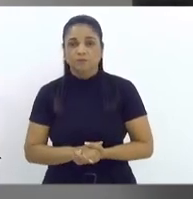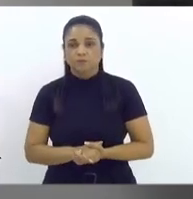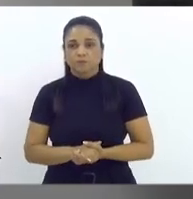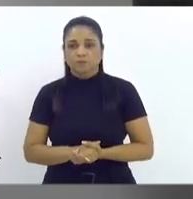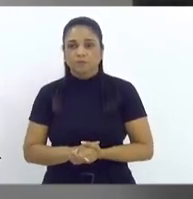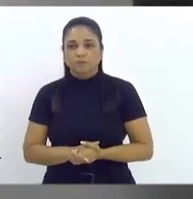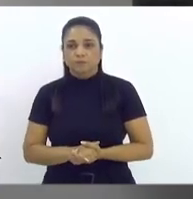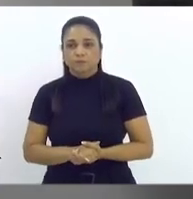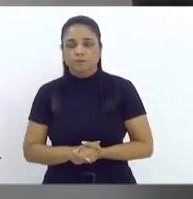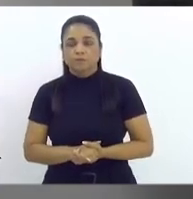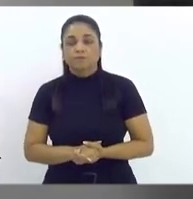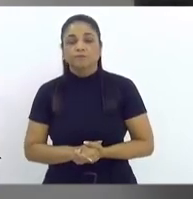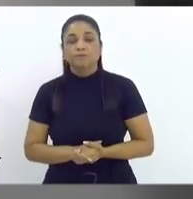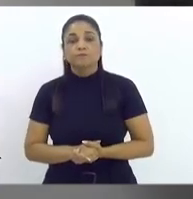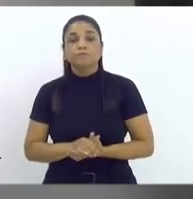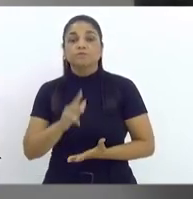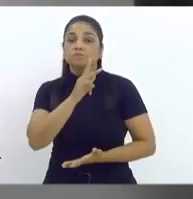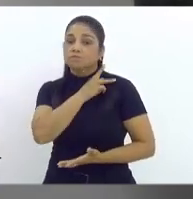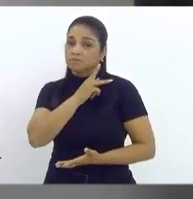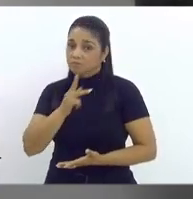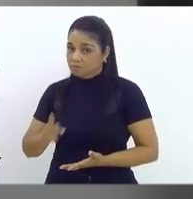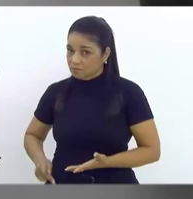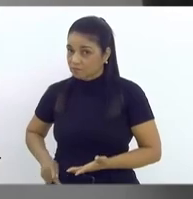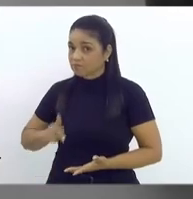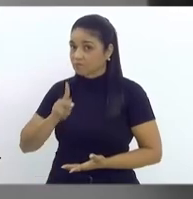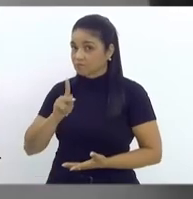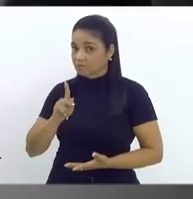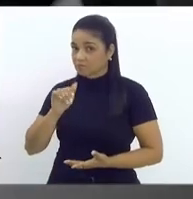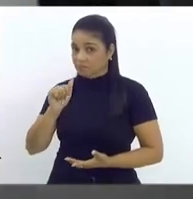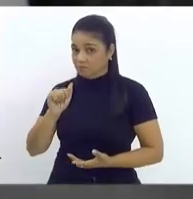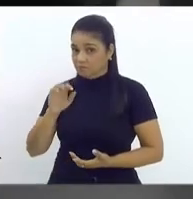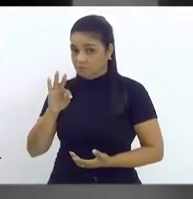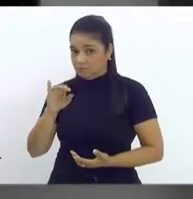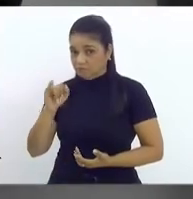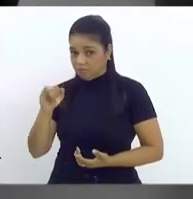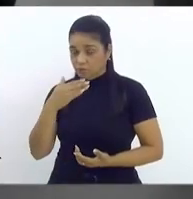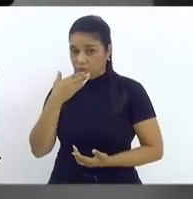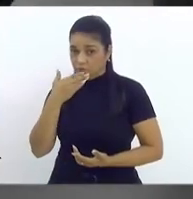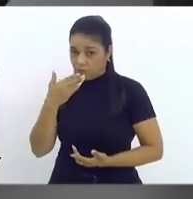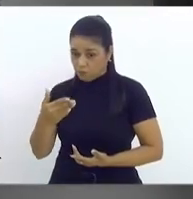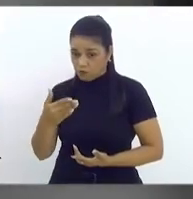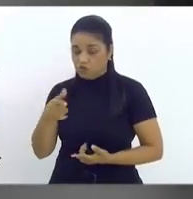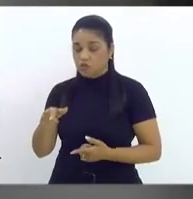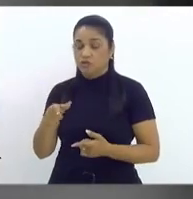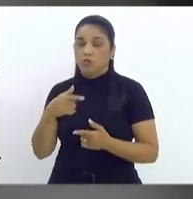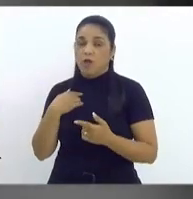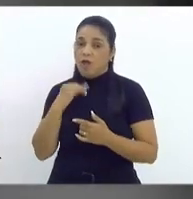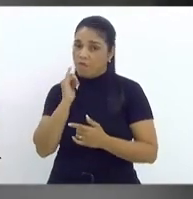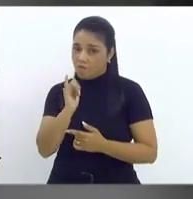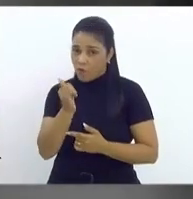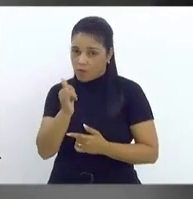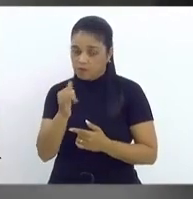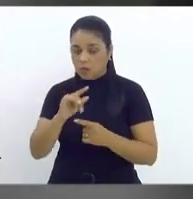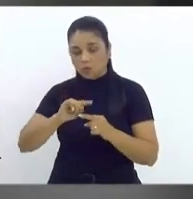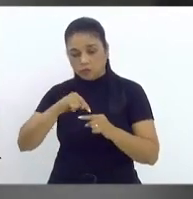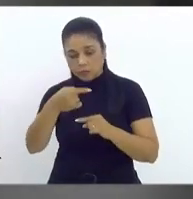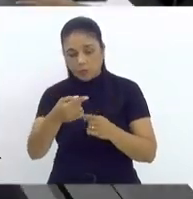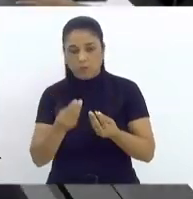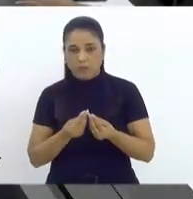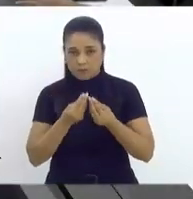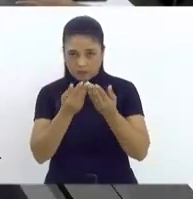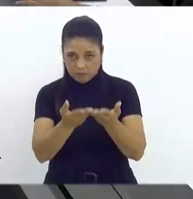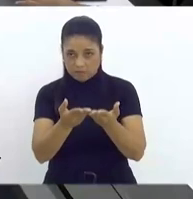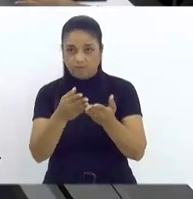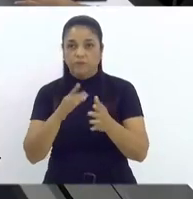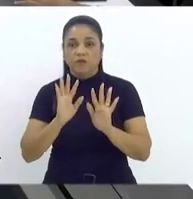Fica aqui consignado, então, que a presidente vai encaminhar as informações que nós pedimos aqui. E eu finalizo minha palavra. Muito obrigado. Obrigado, deputado